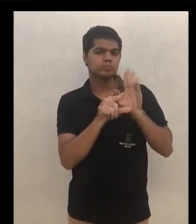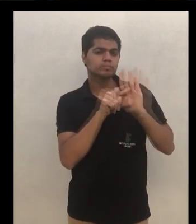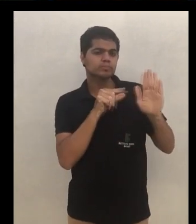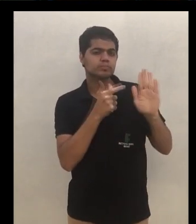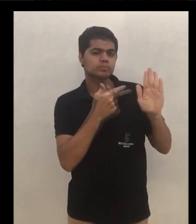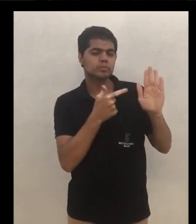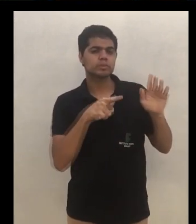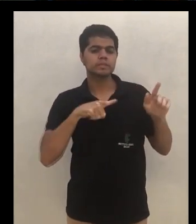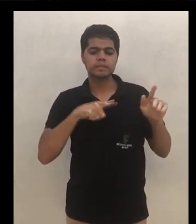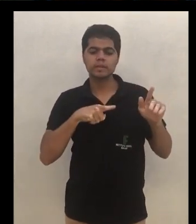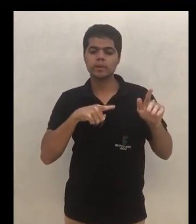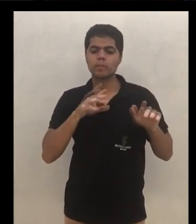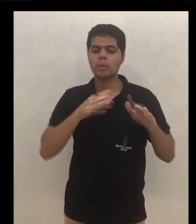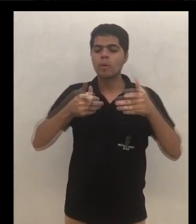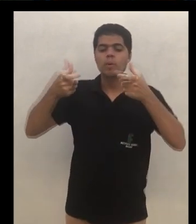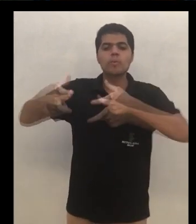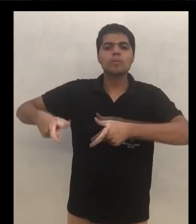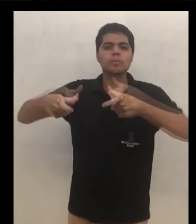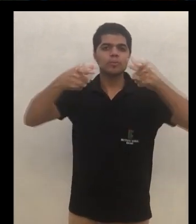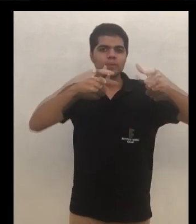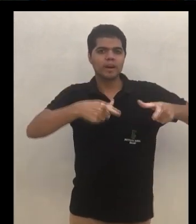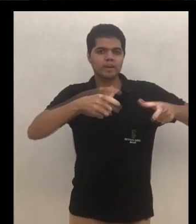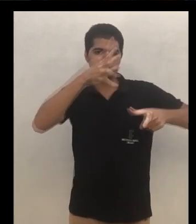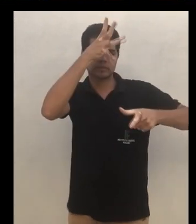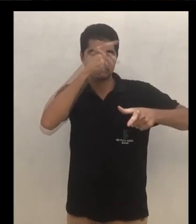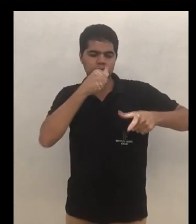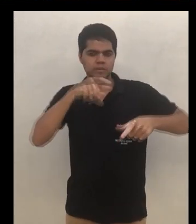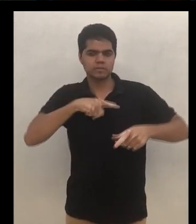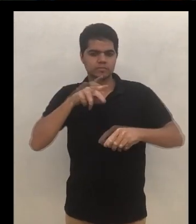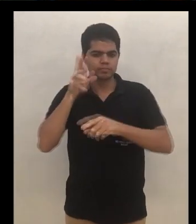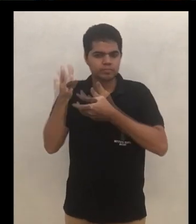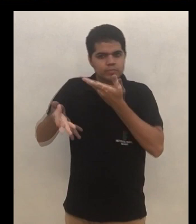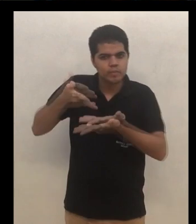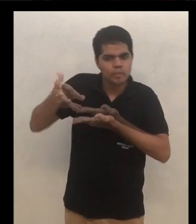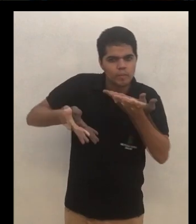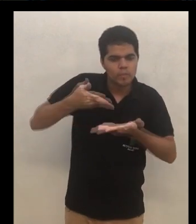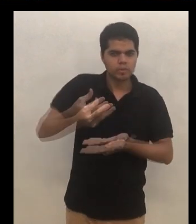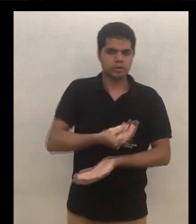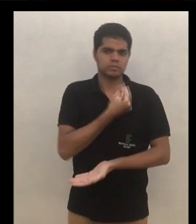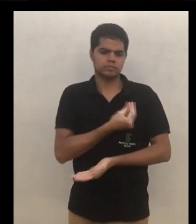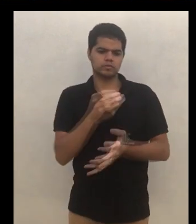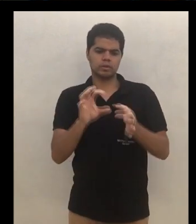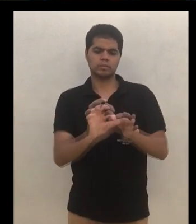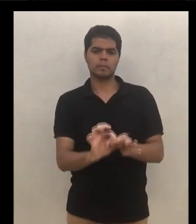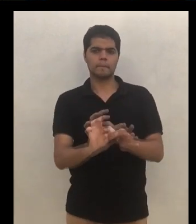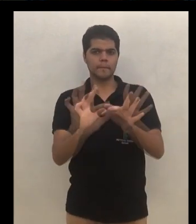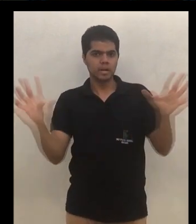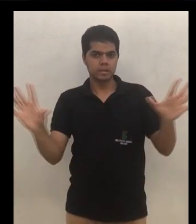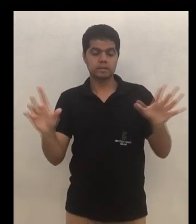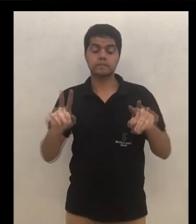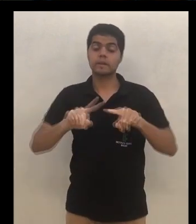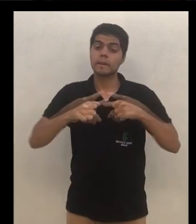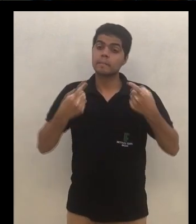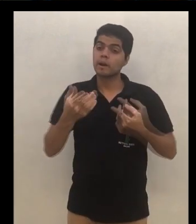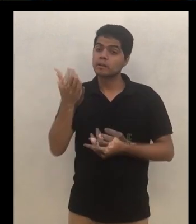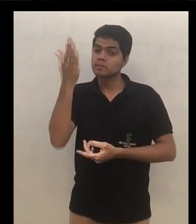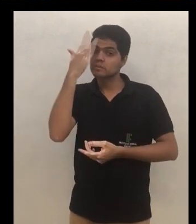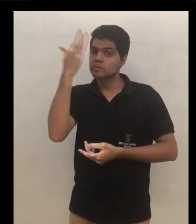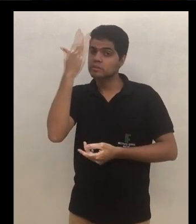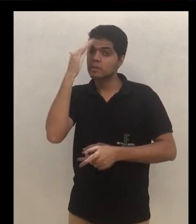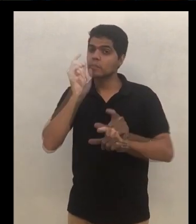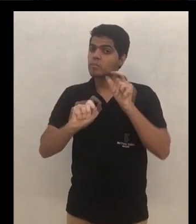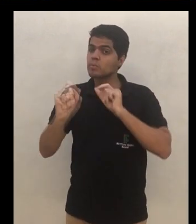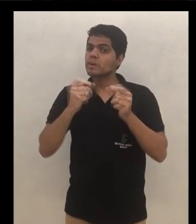da criação, né, que os animais deverão preferencialmente ser criados em regime de vida livre. Porém, a gente sabe que a gente